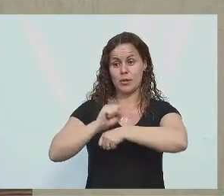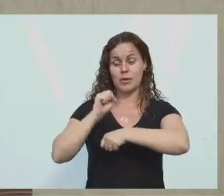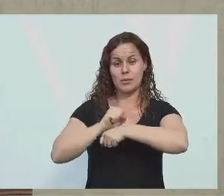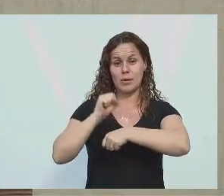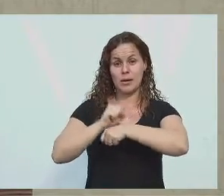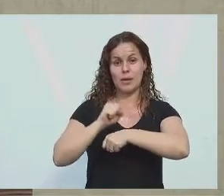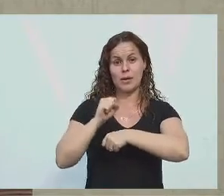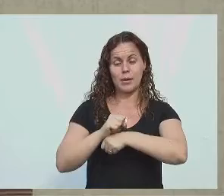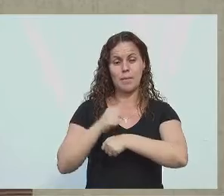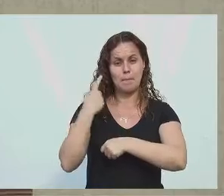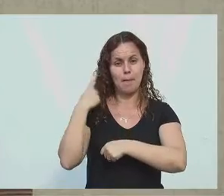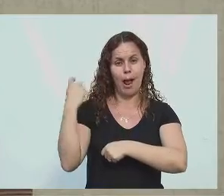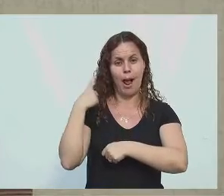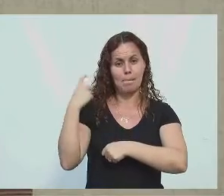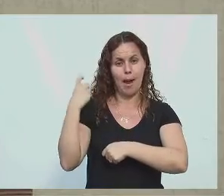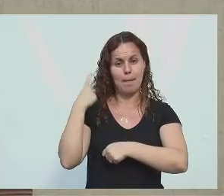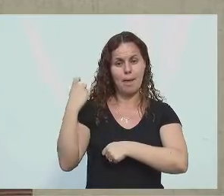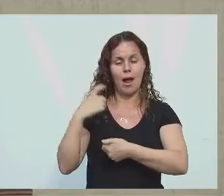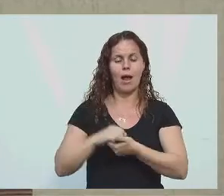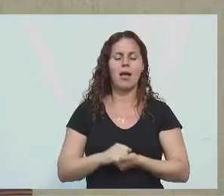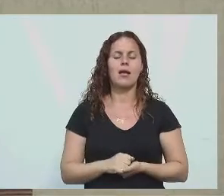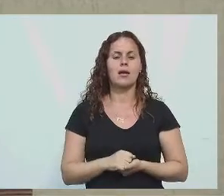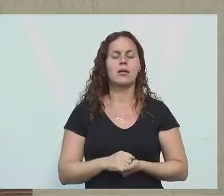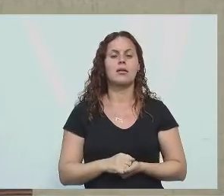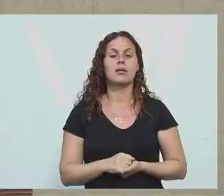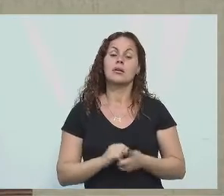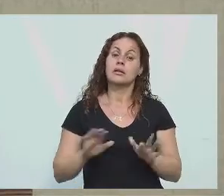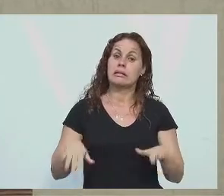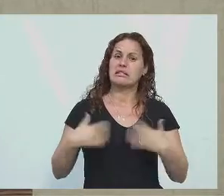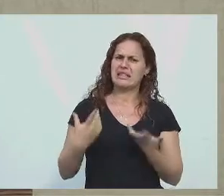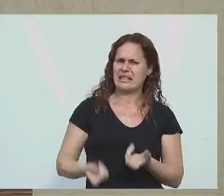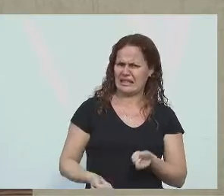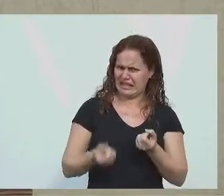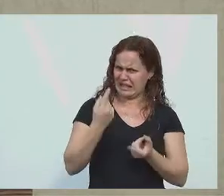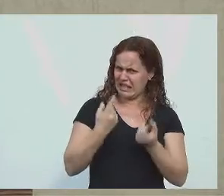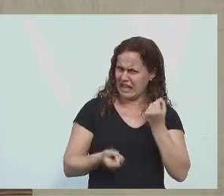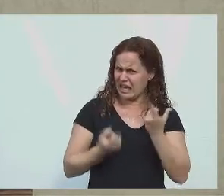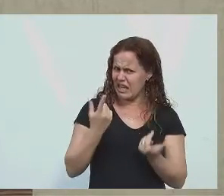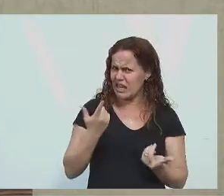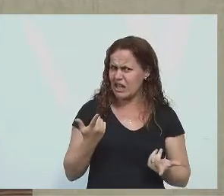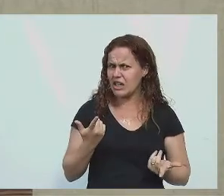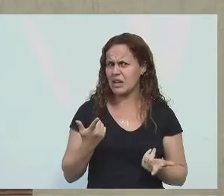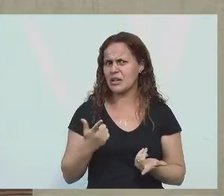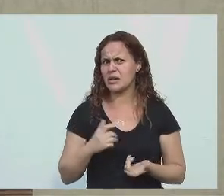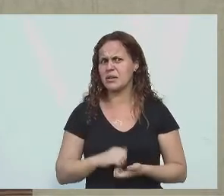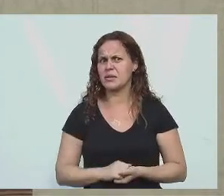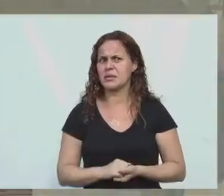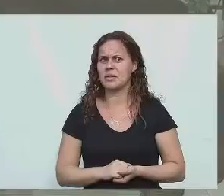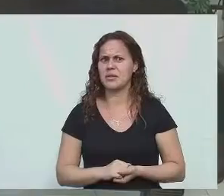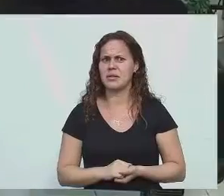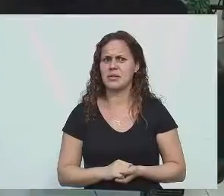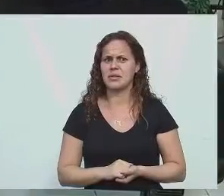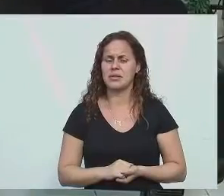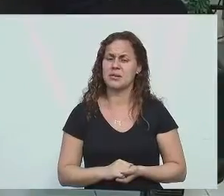eu gostaria disso aí. Por quê? Estranho demais, Delmi, não sei não. Será que é para